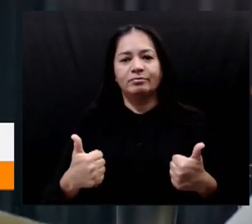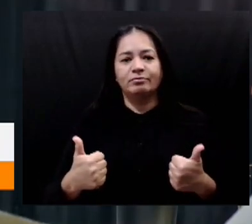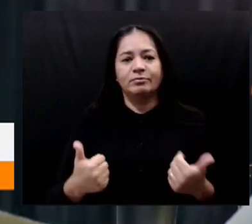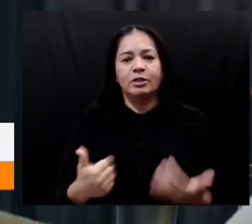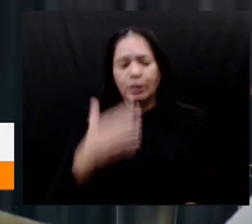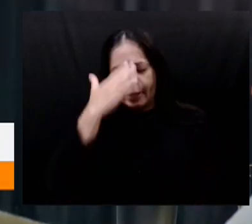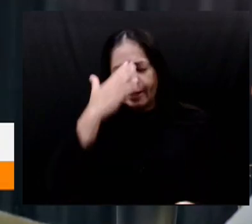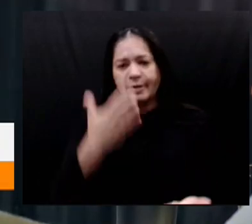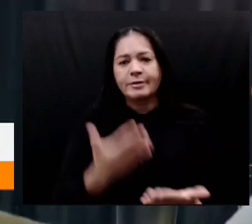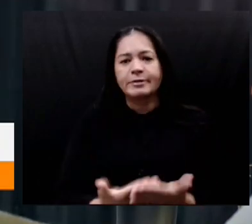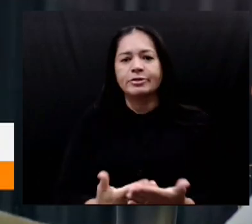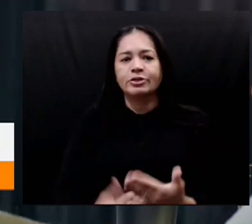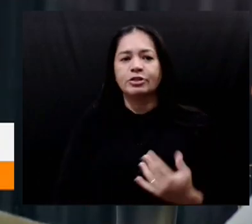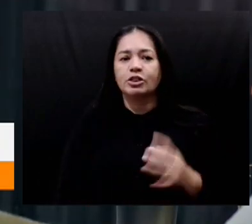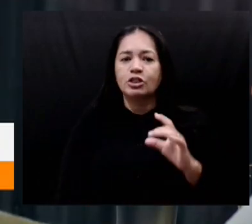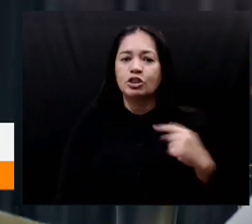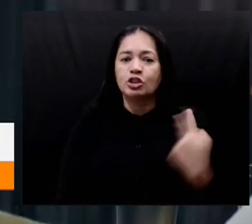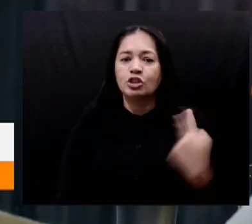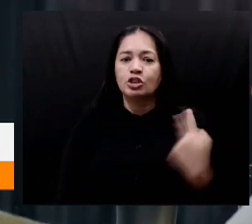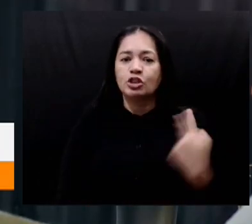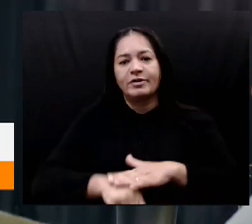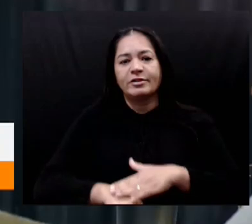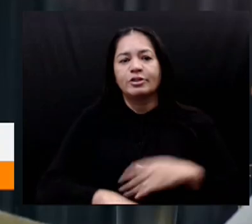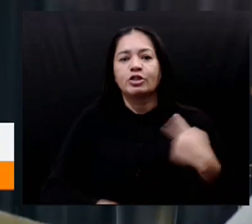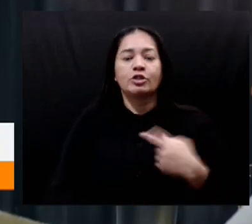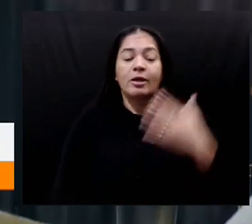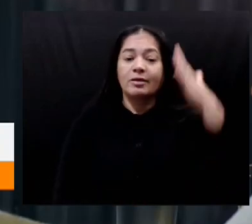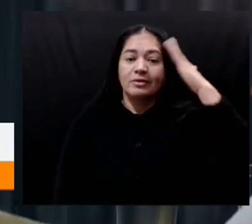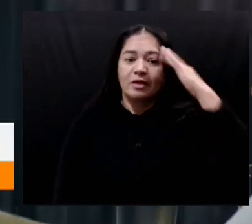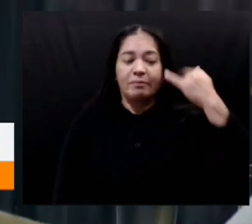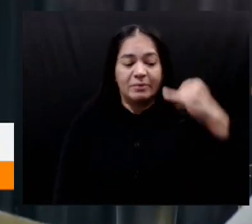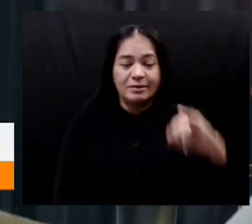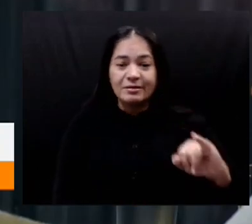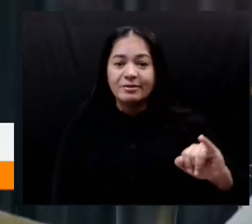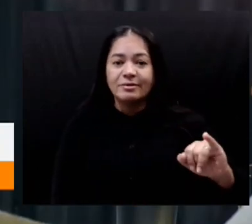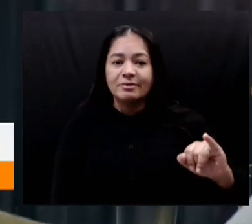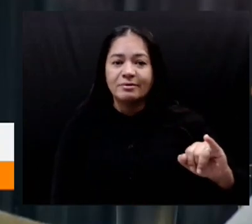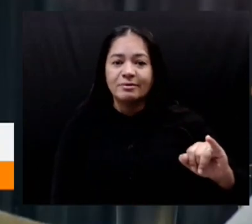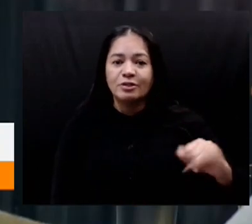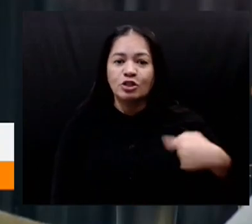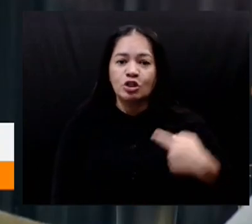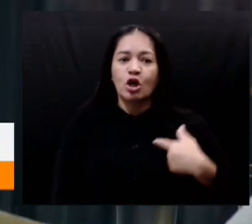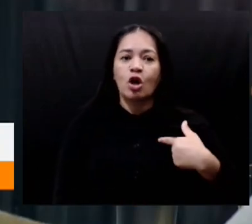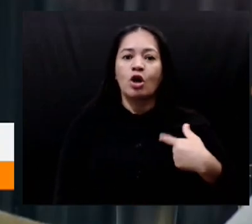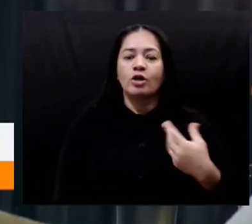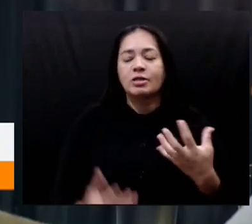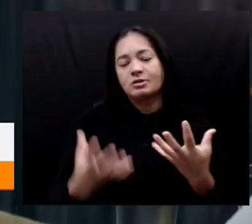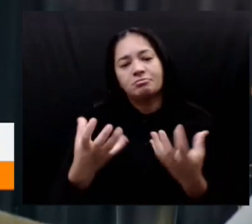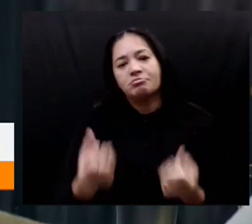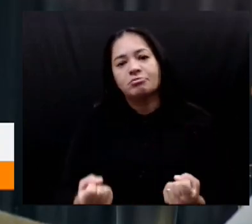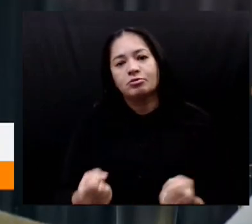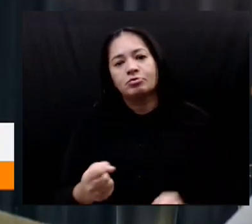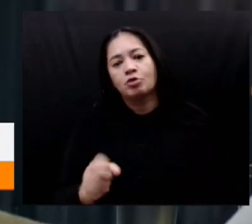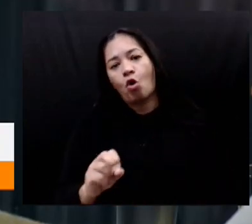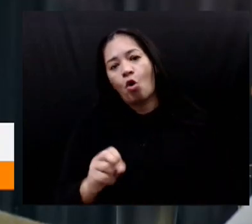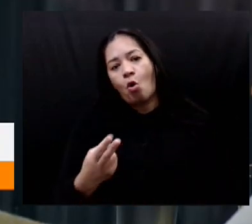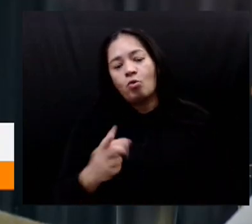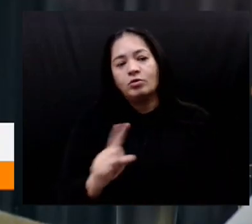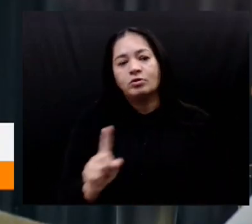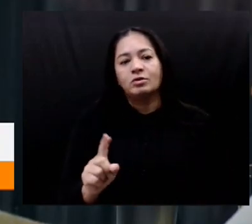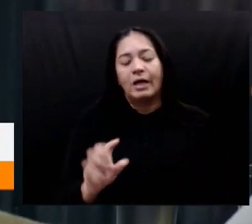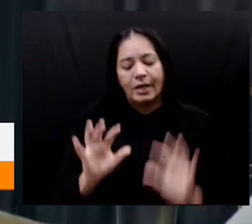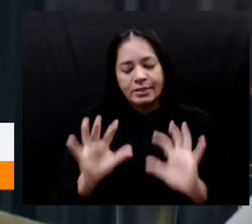gente fazendo é que nós vamos saber se realmente a gente vai ser aceito ou não. É só assim que a gente